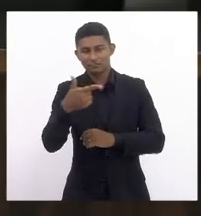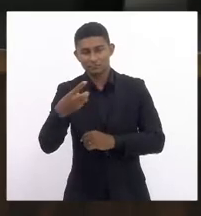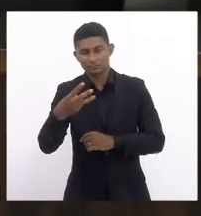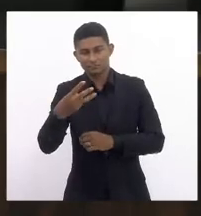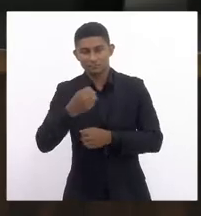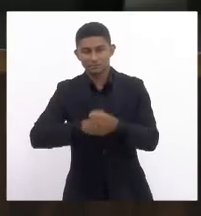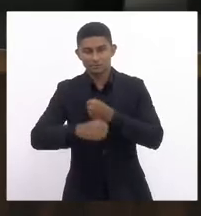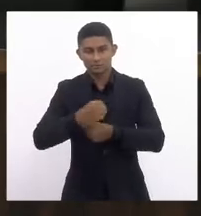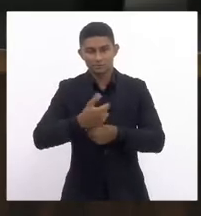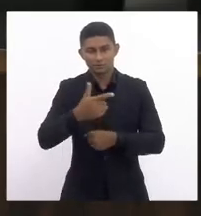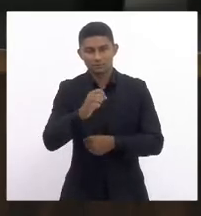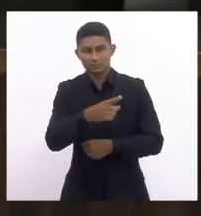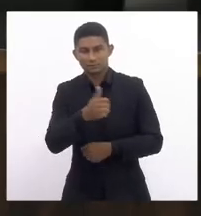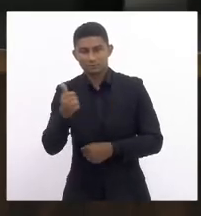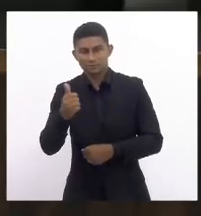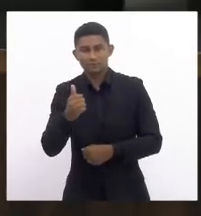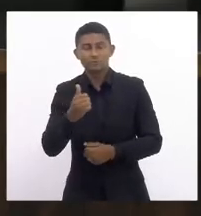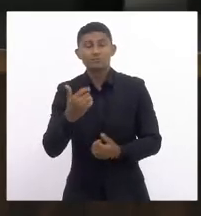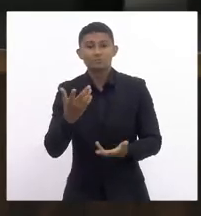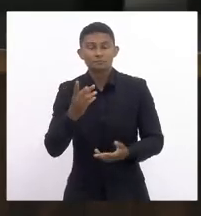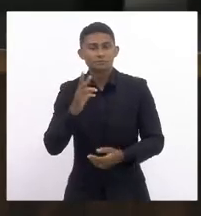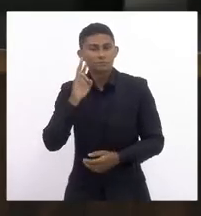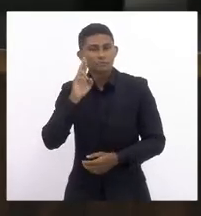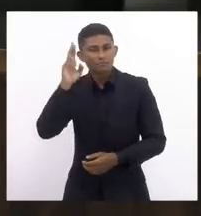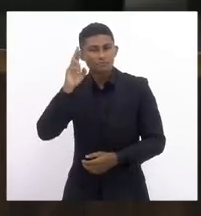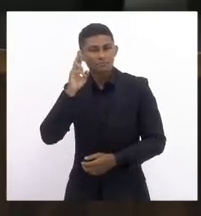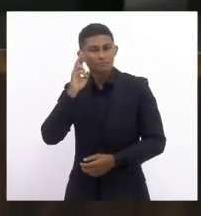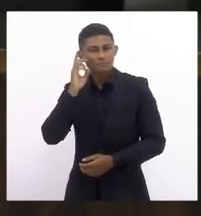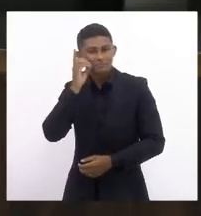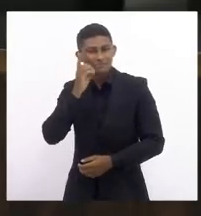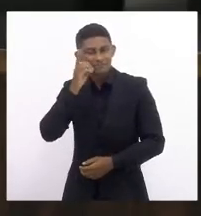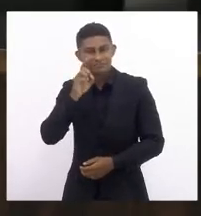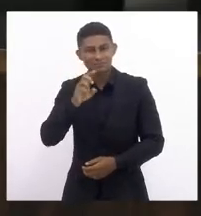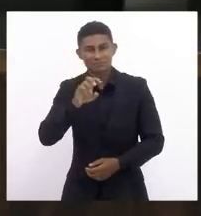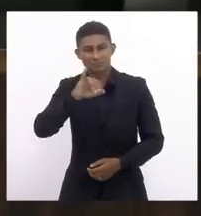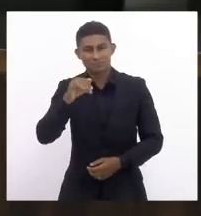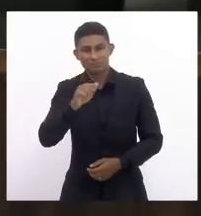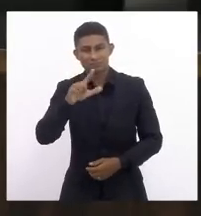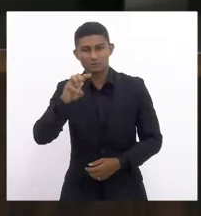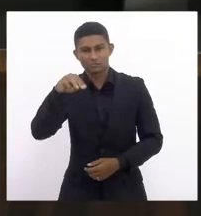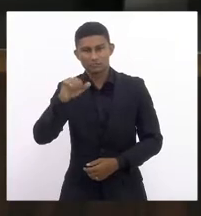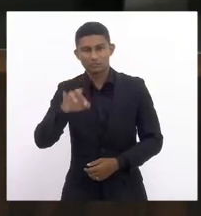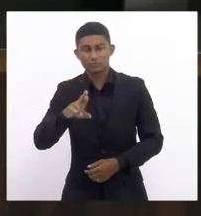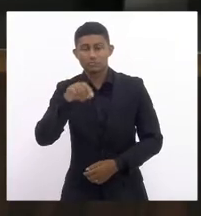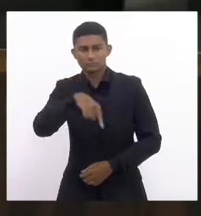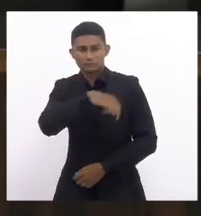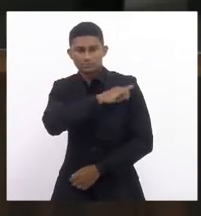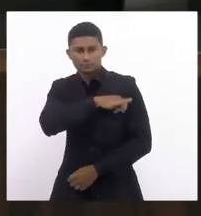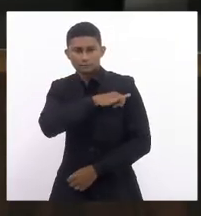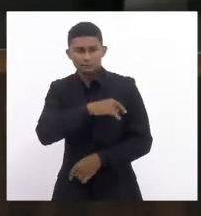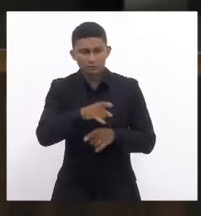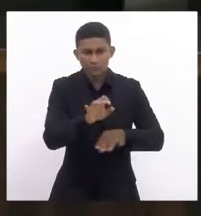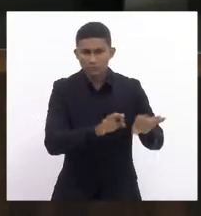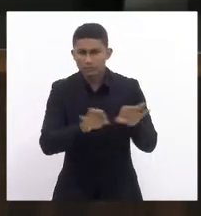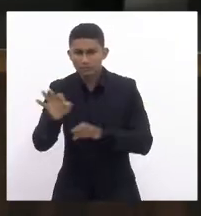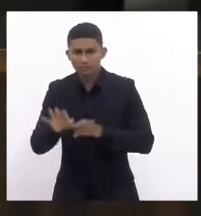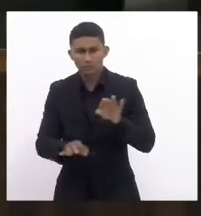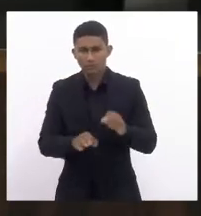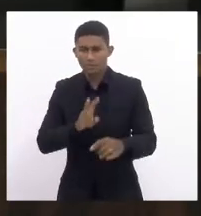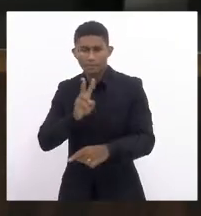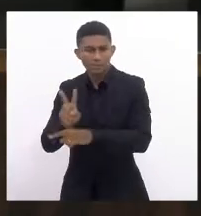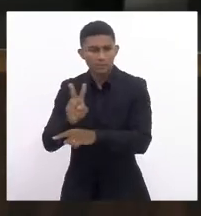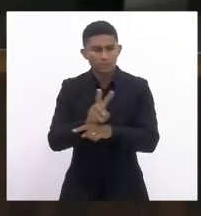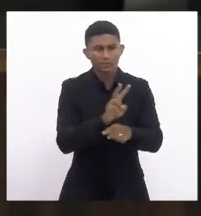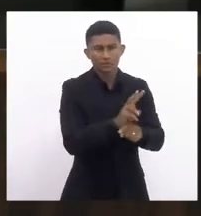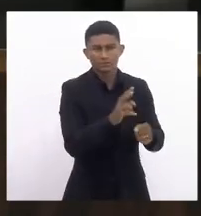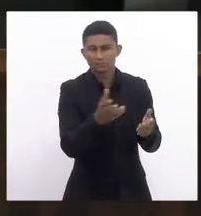4873/2021, de autoria do deputado Jalmir Júnior, que institui no âmbito do Estado do Rio de Janeiro o Programa Estadual de Proteção aos Consumidores e